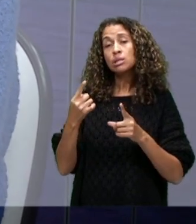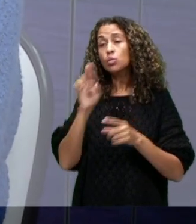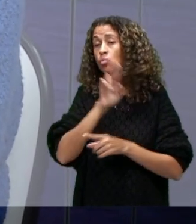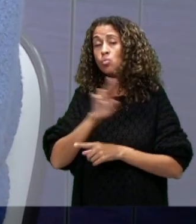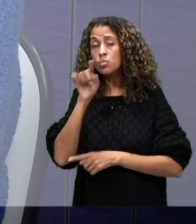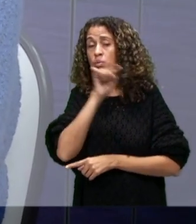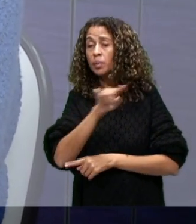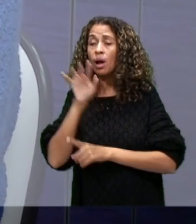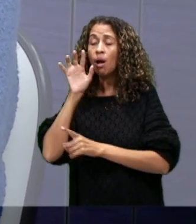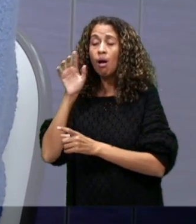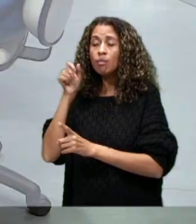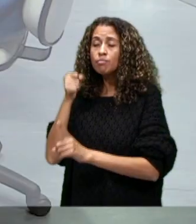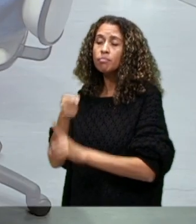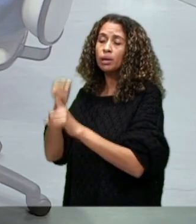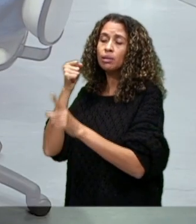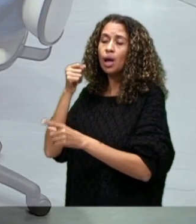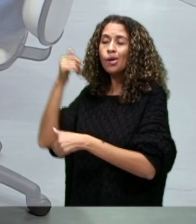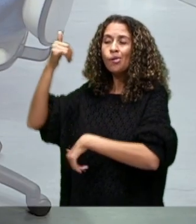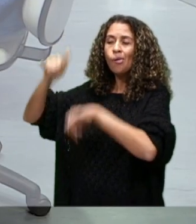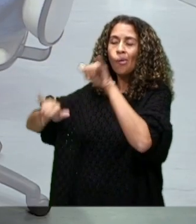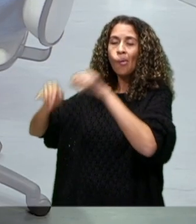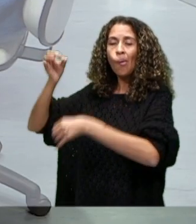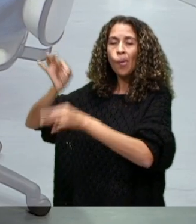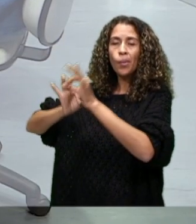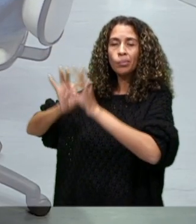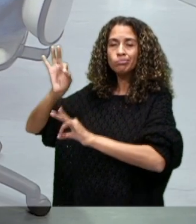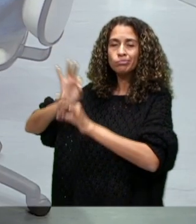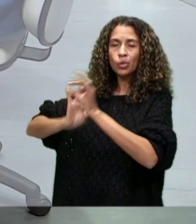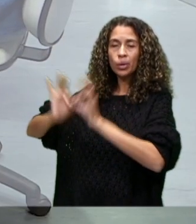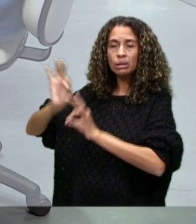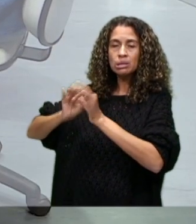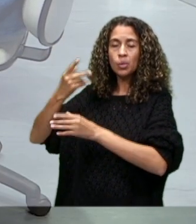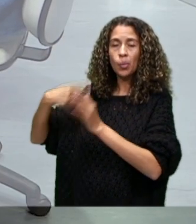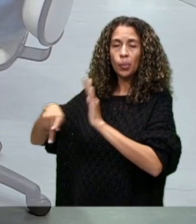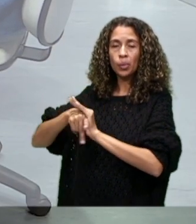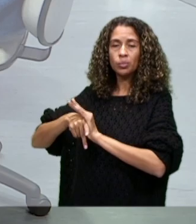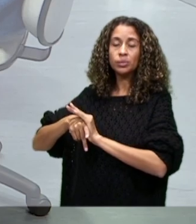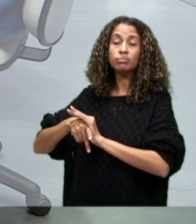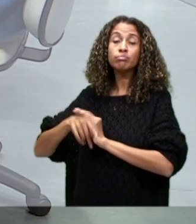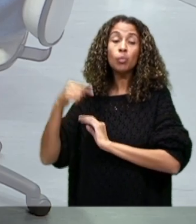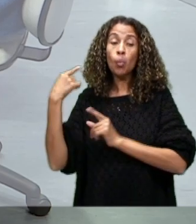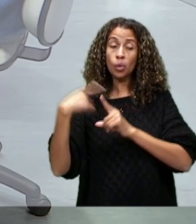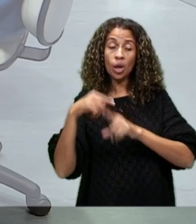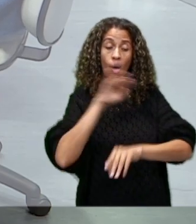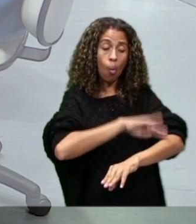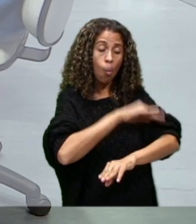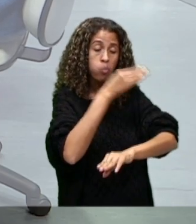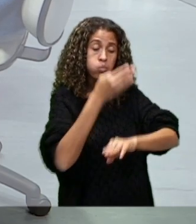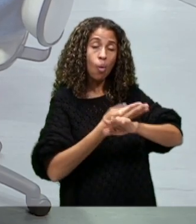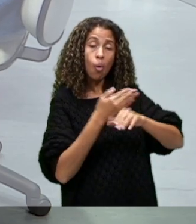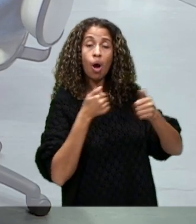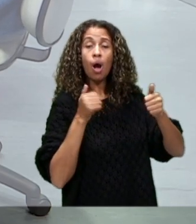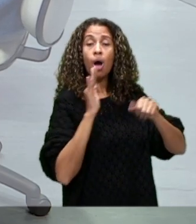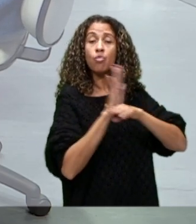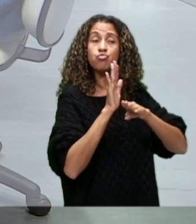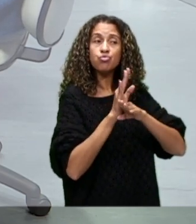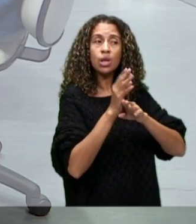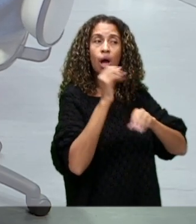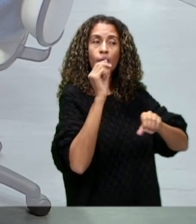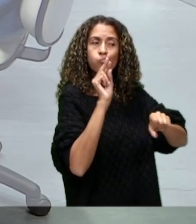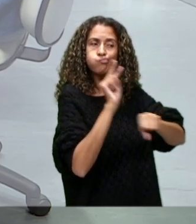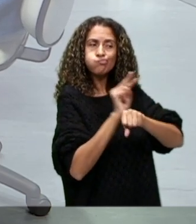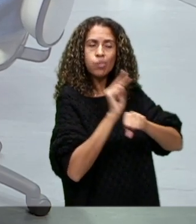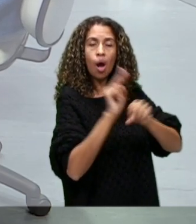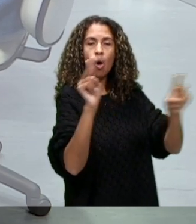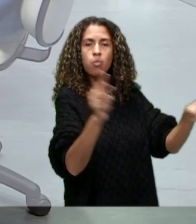planejamento da cidade. Quando a gente tem um morro, aquilo lá é uma barreira natural contra os ventos, né, intensos. Então, isso